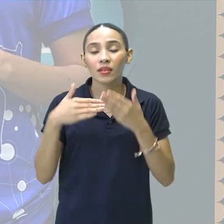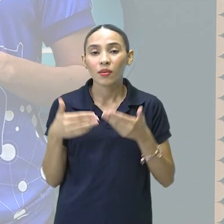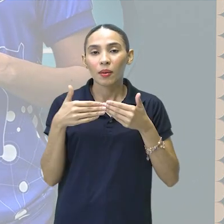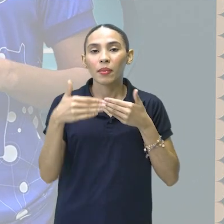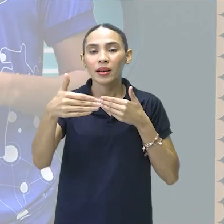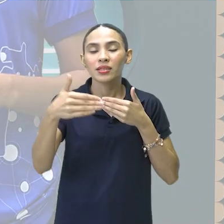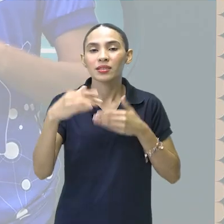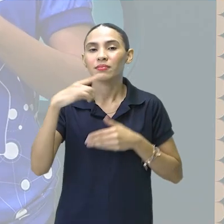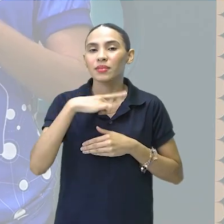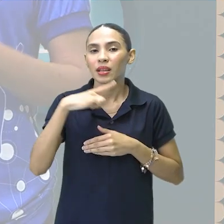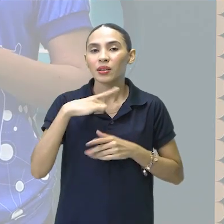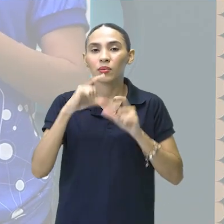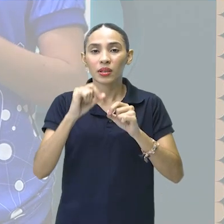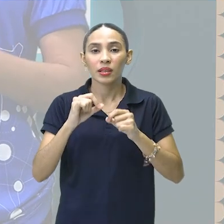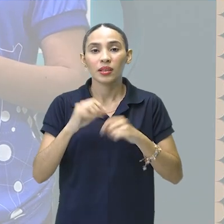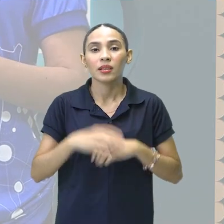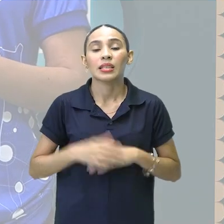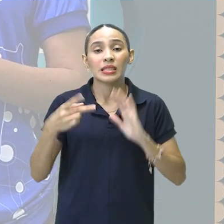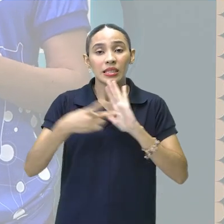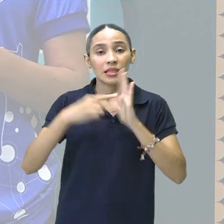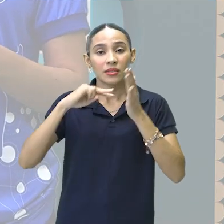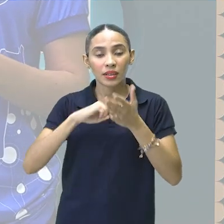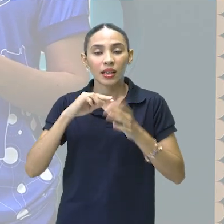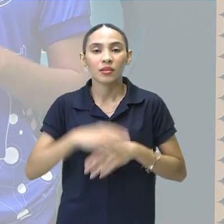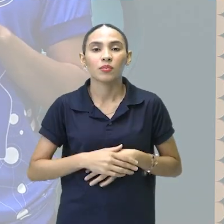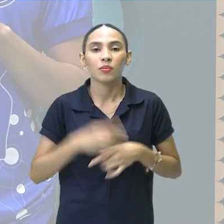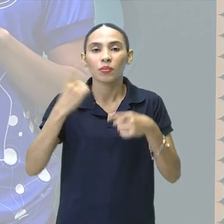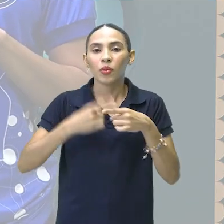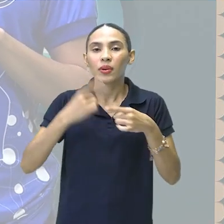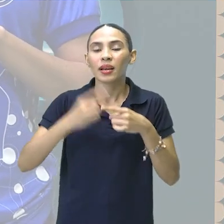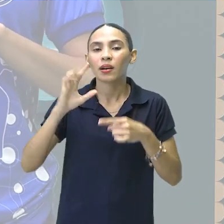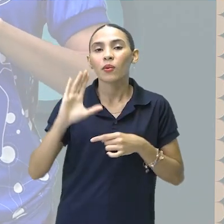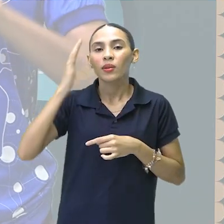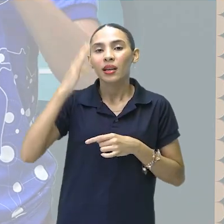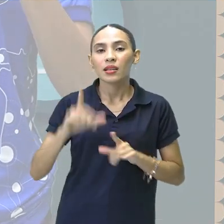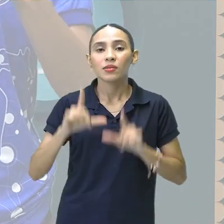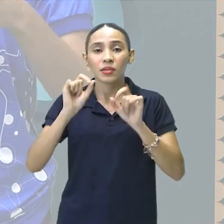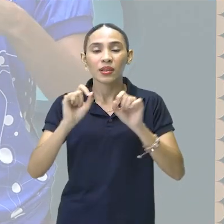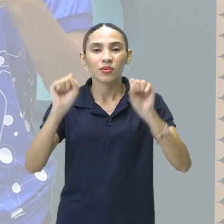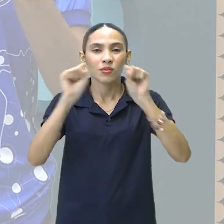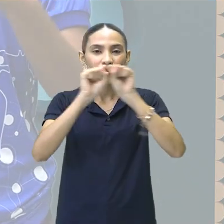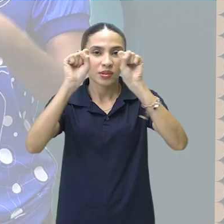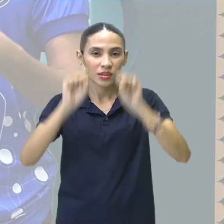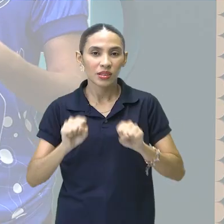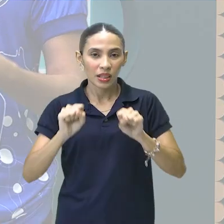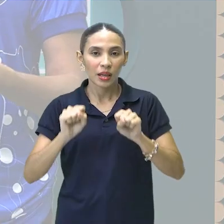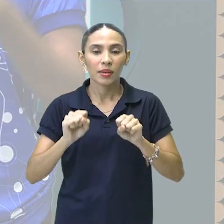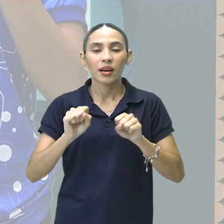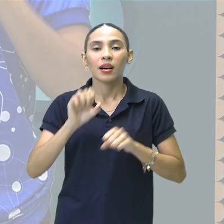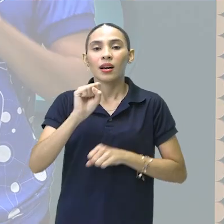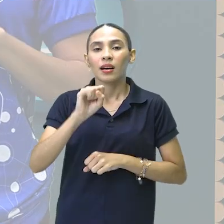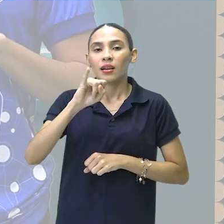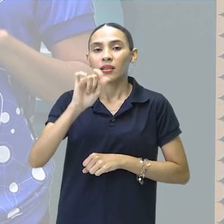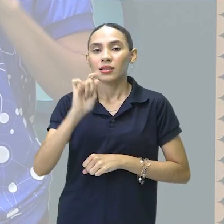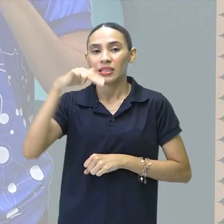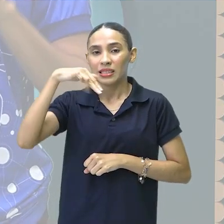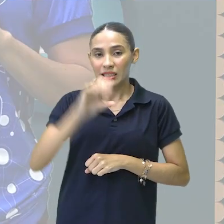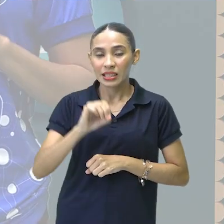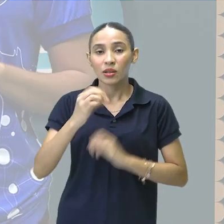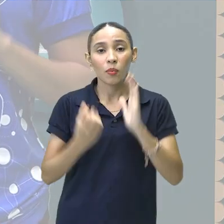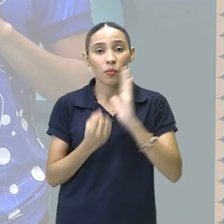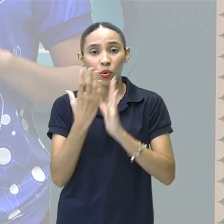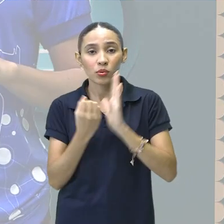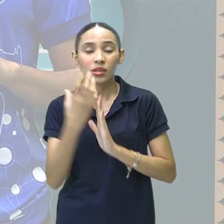daí surge o significado, porque ocorre ali o sistema do signo de produção